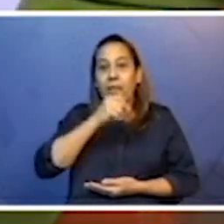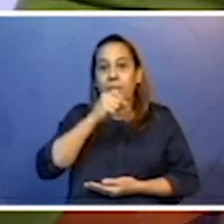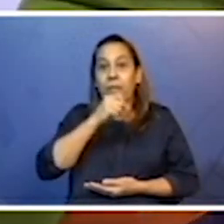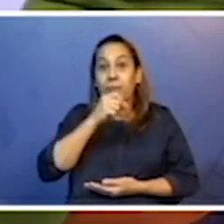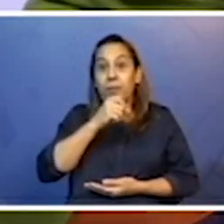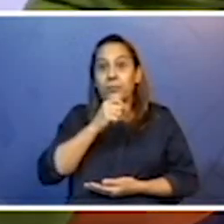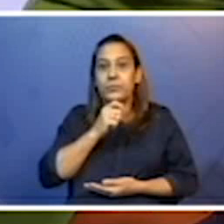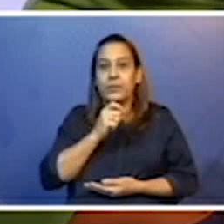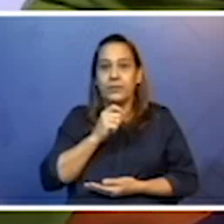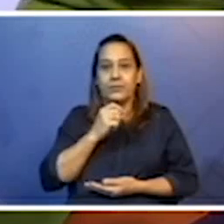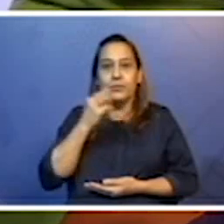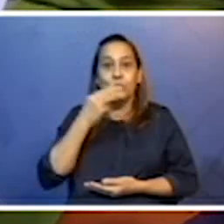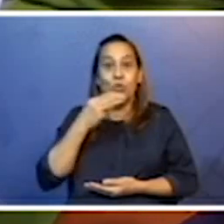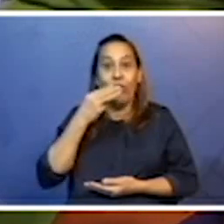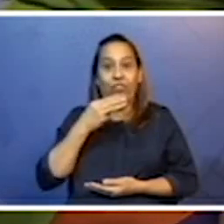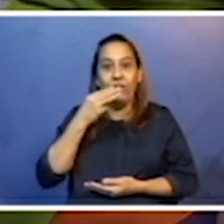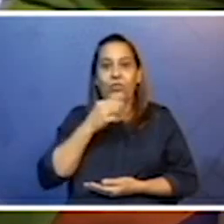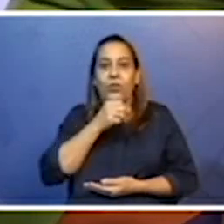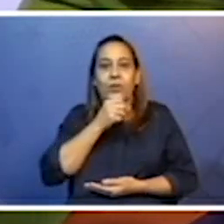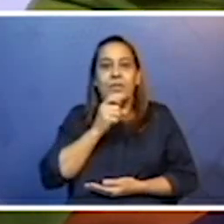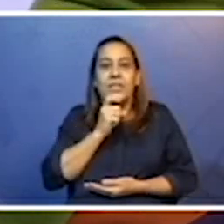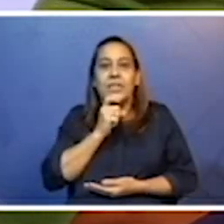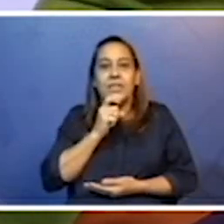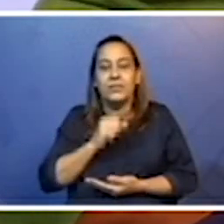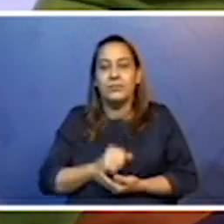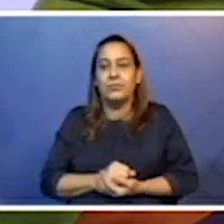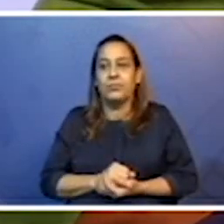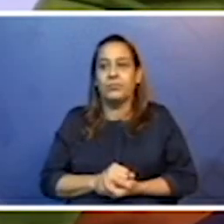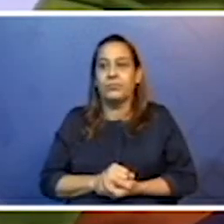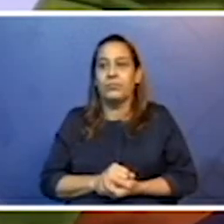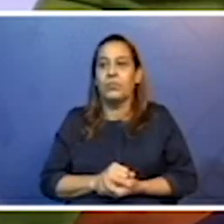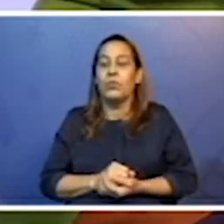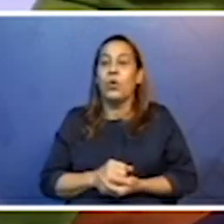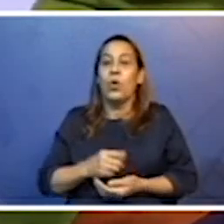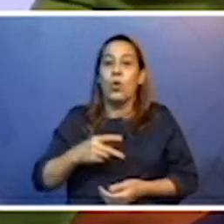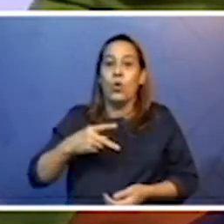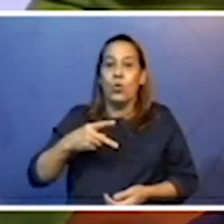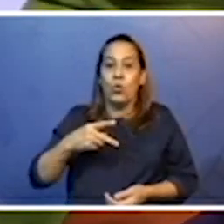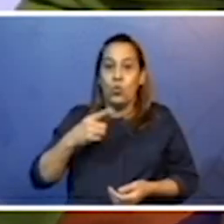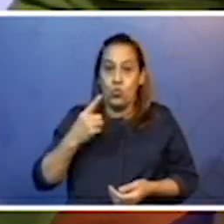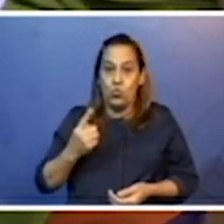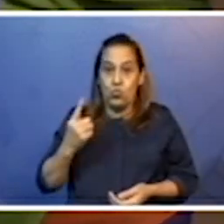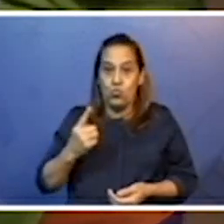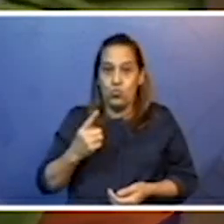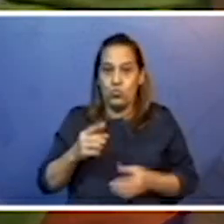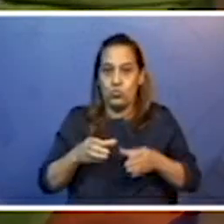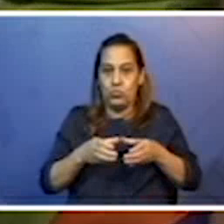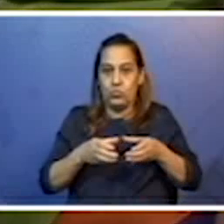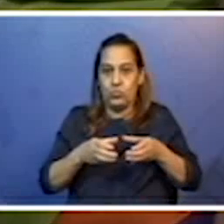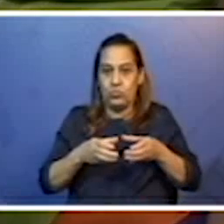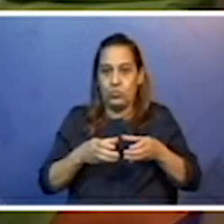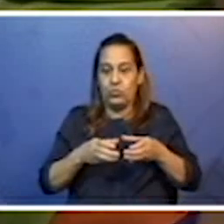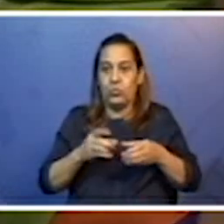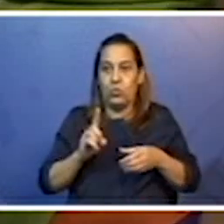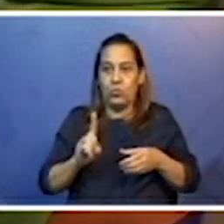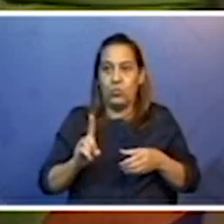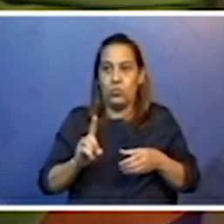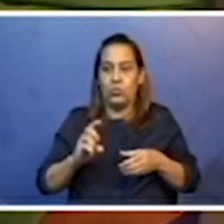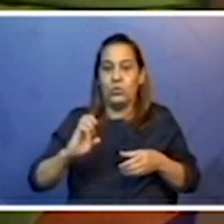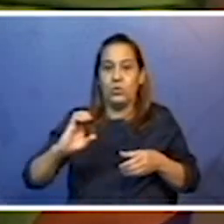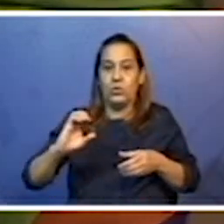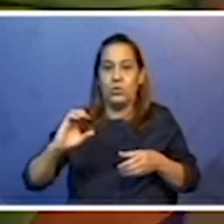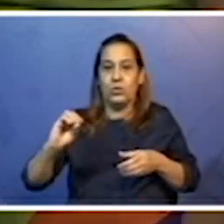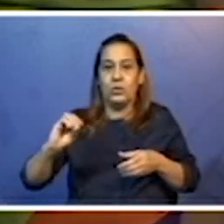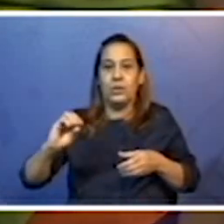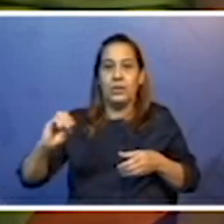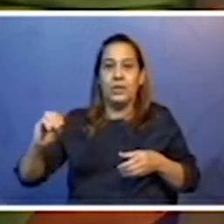1, quanto que ele cabe? Ó, mililitros. Olha aqui, o pote 1, ele vai até o 500. Então, ele